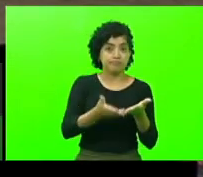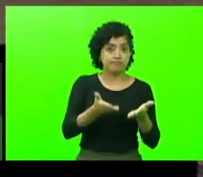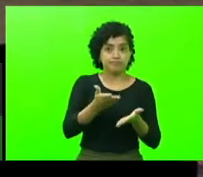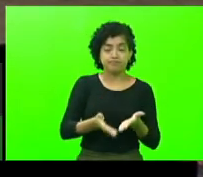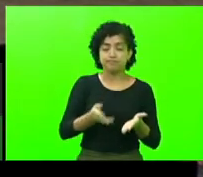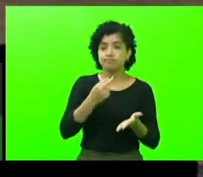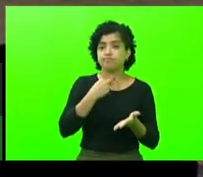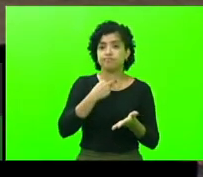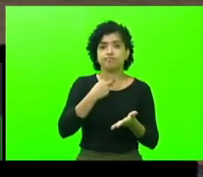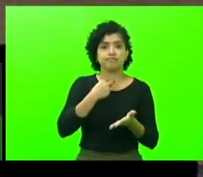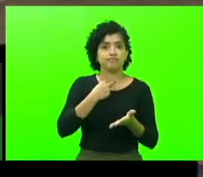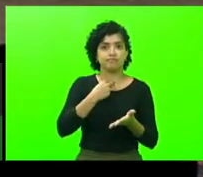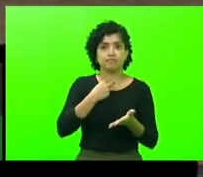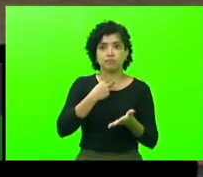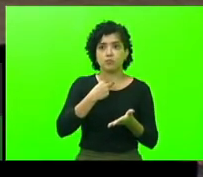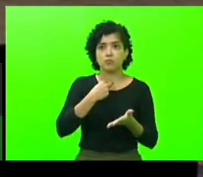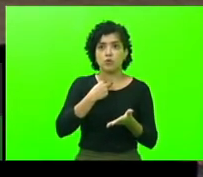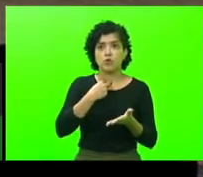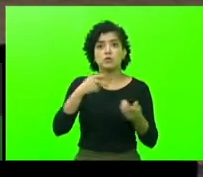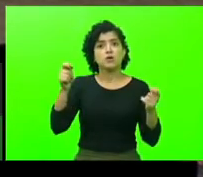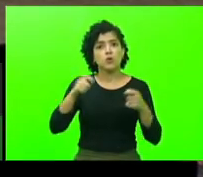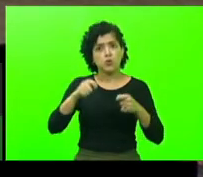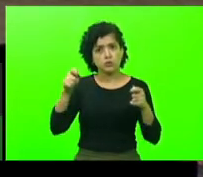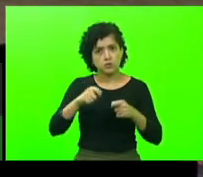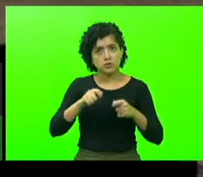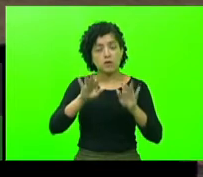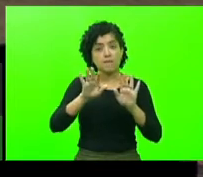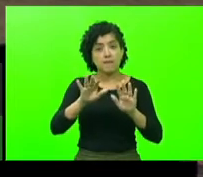essa condição que o Estado tem, mas é